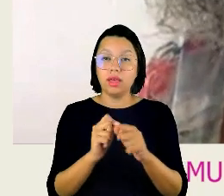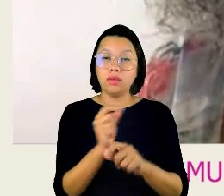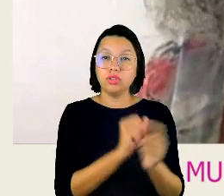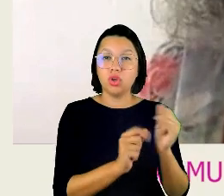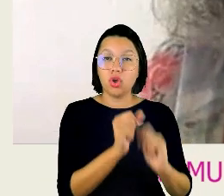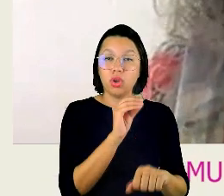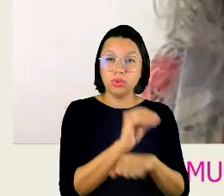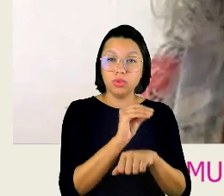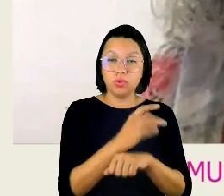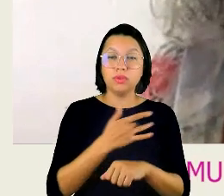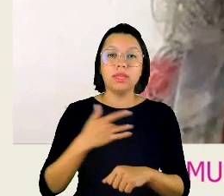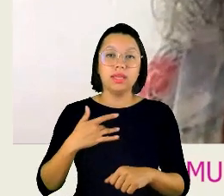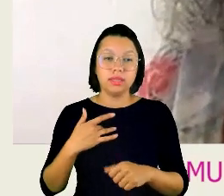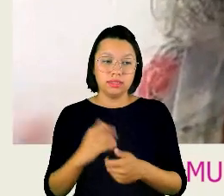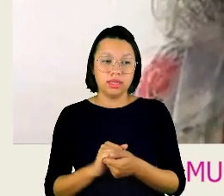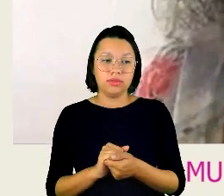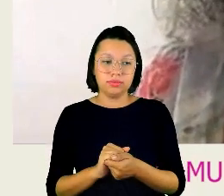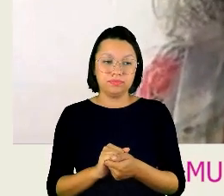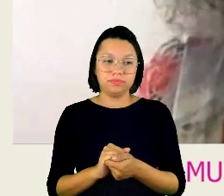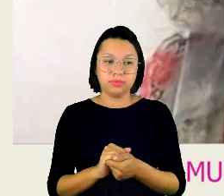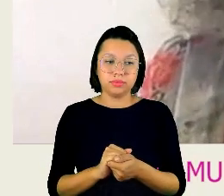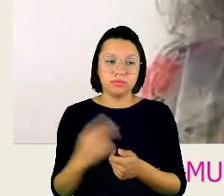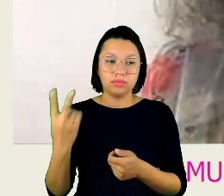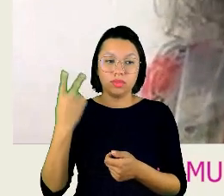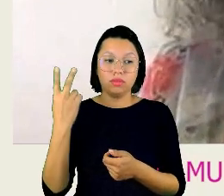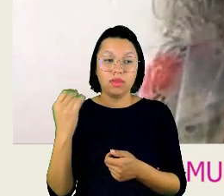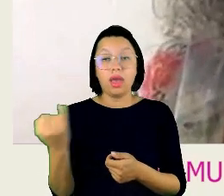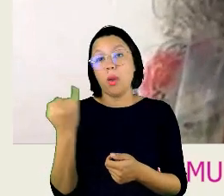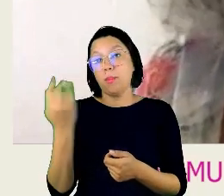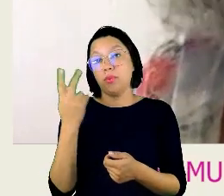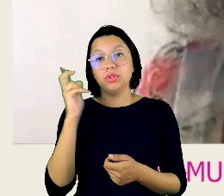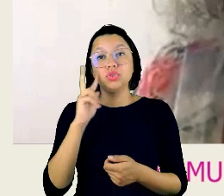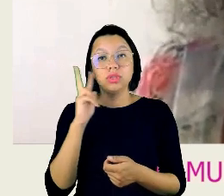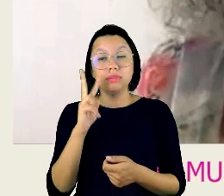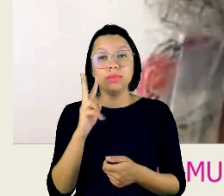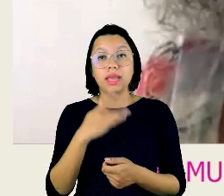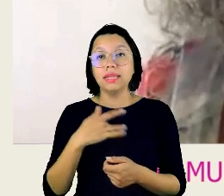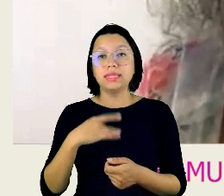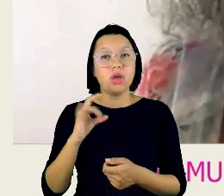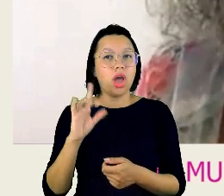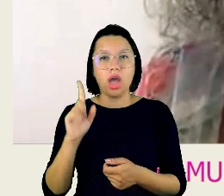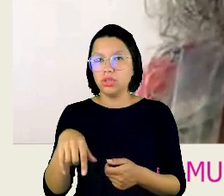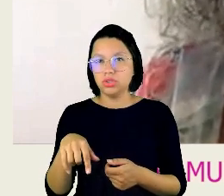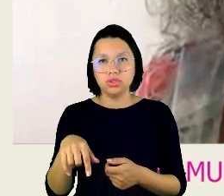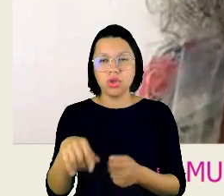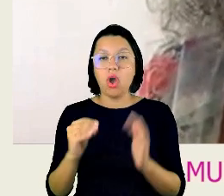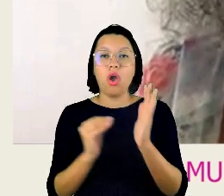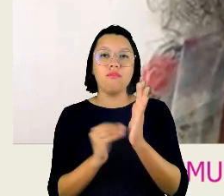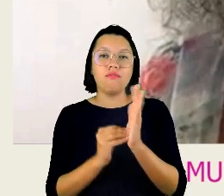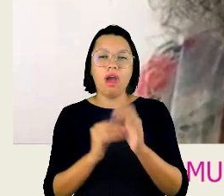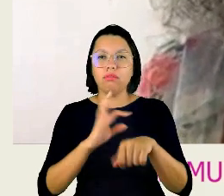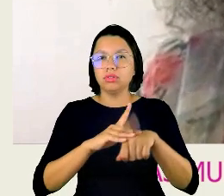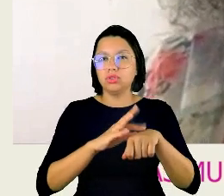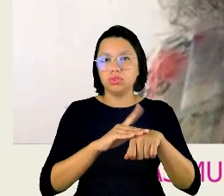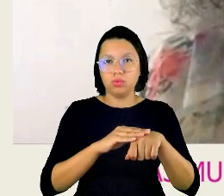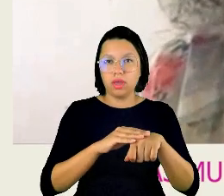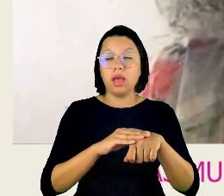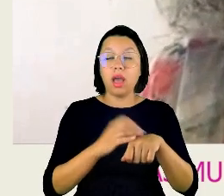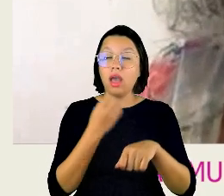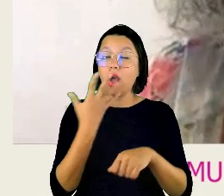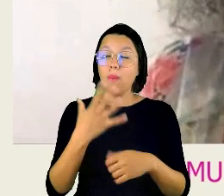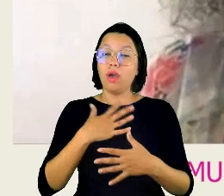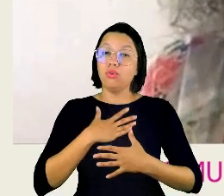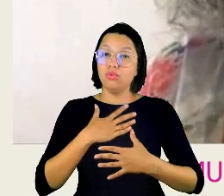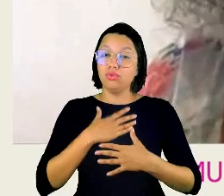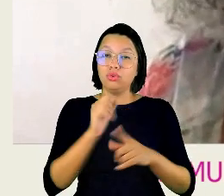economia do cuidado e a saúde. E aí é muito importante lembrar que a saúde não é só a ausência de doenças, né? O